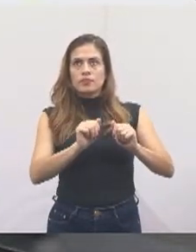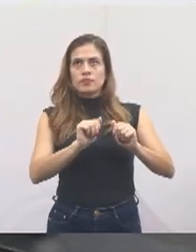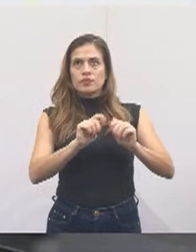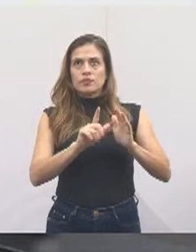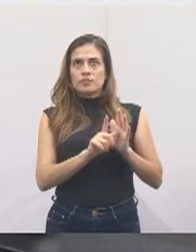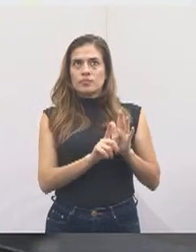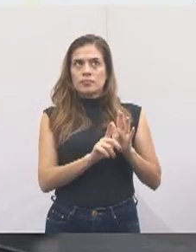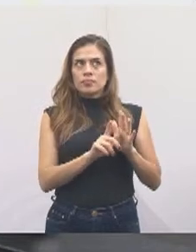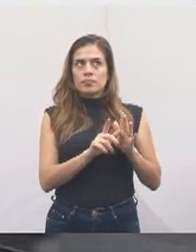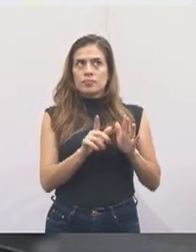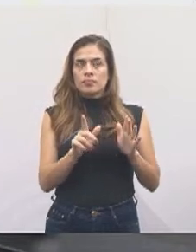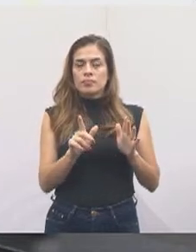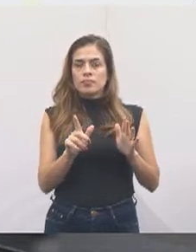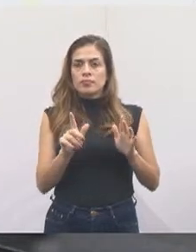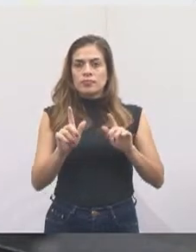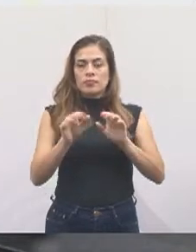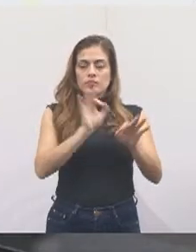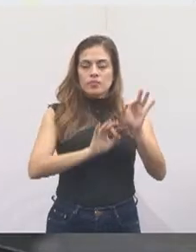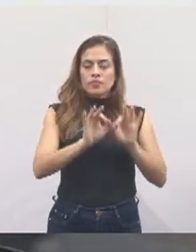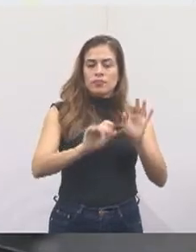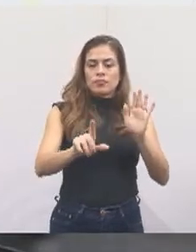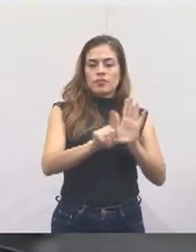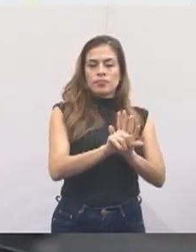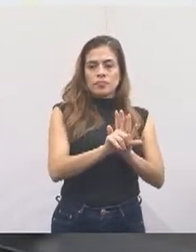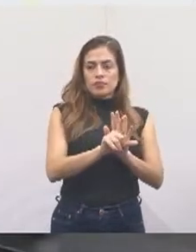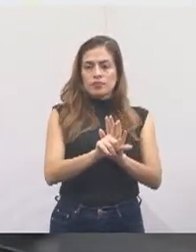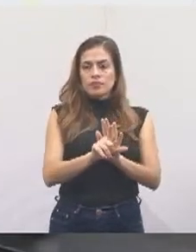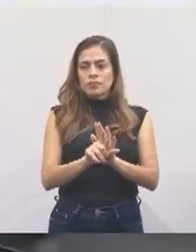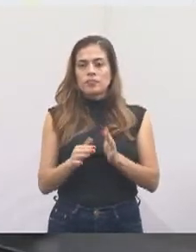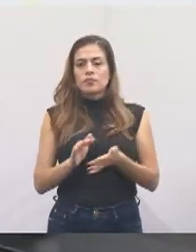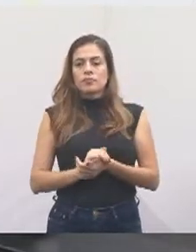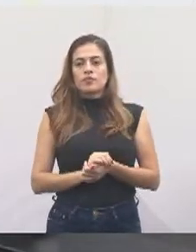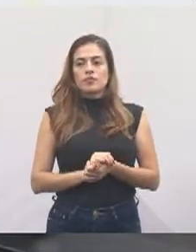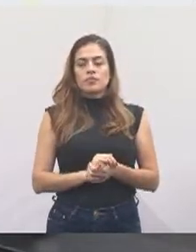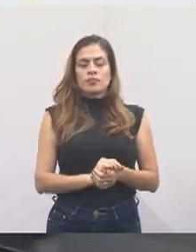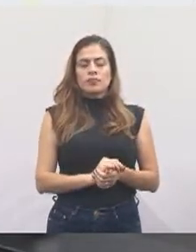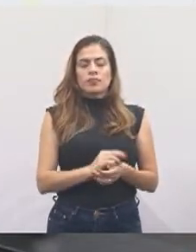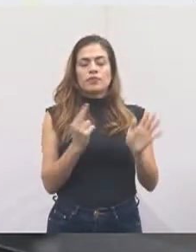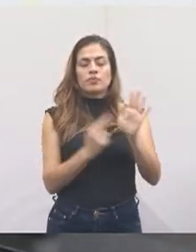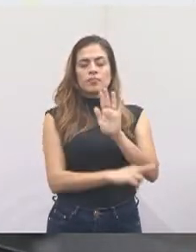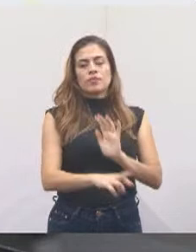reformulação da lei de perturbação do Sossego Rafael Júlio Secretário de